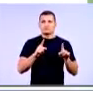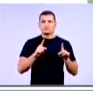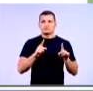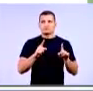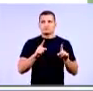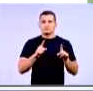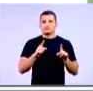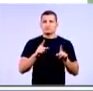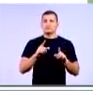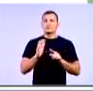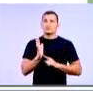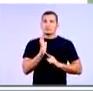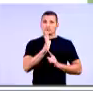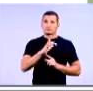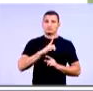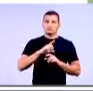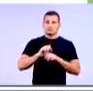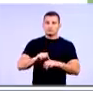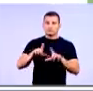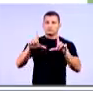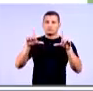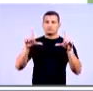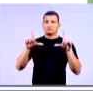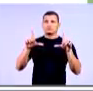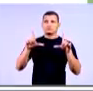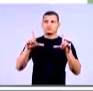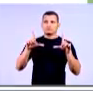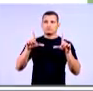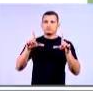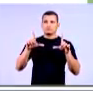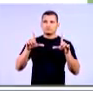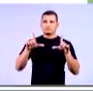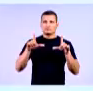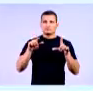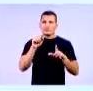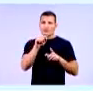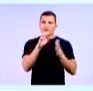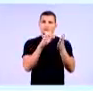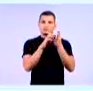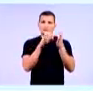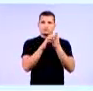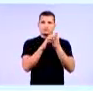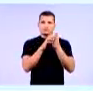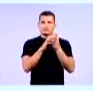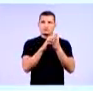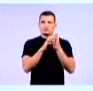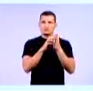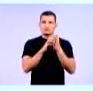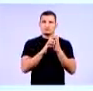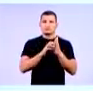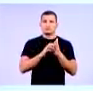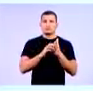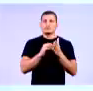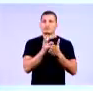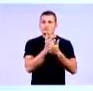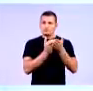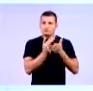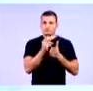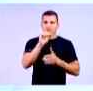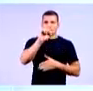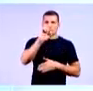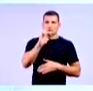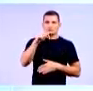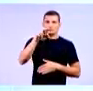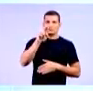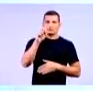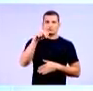isso é mostrado na tela inicial. Então essas são as características essenciais do diagrama de sequência. Então a gente pôde